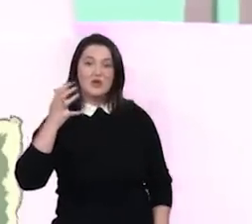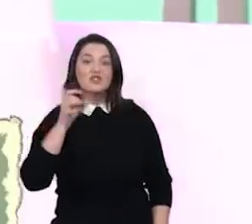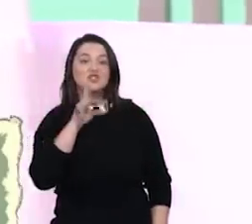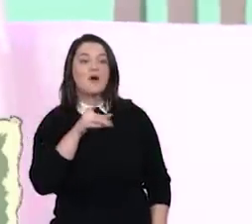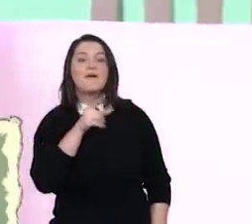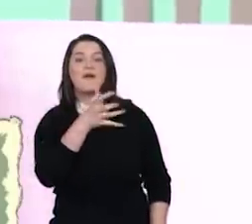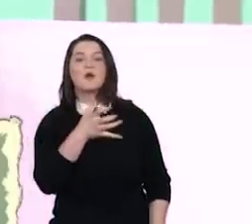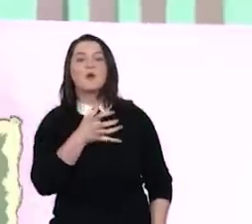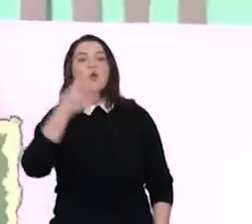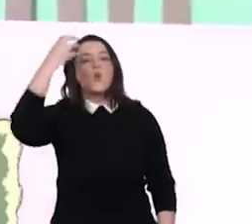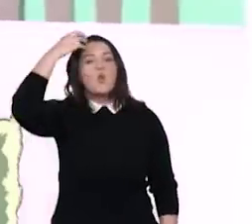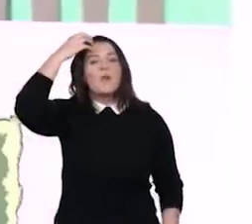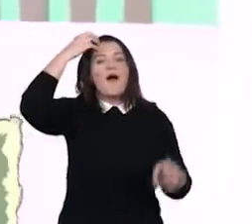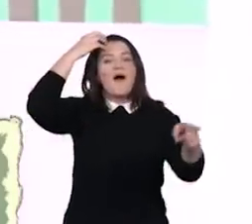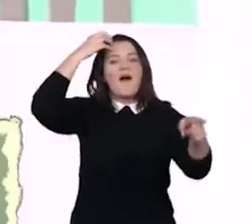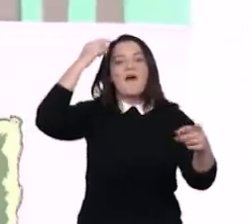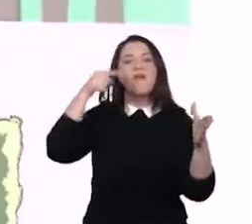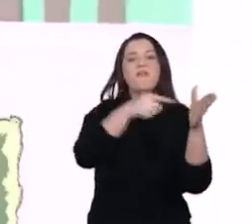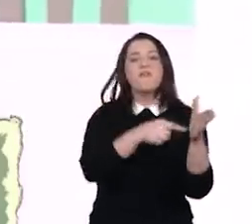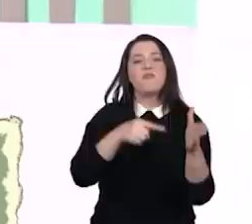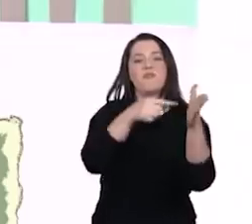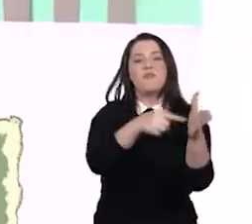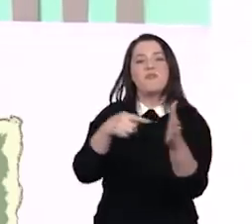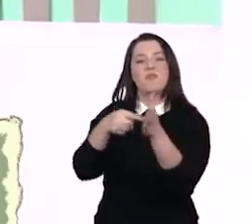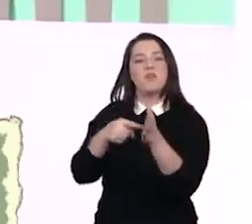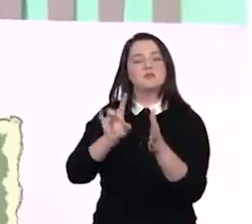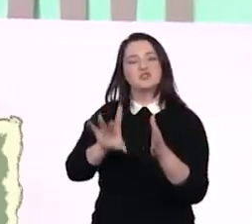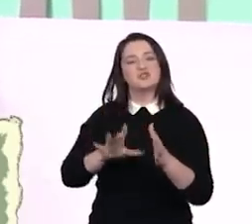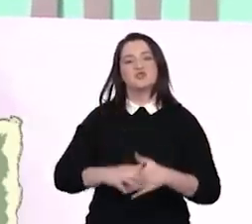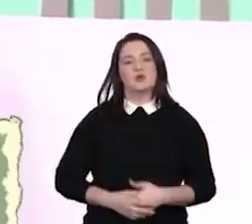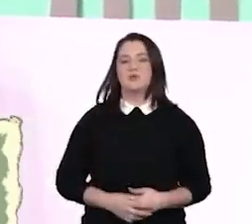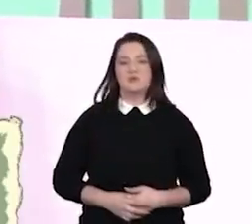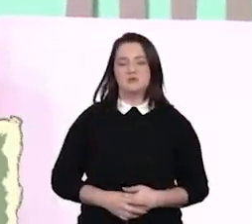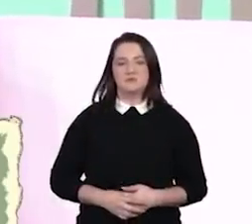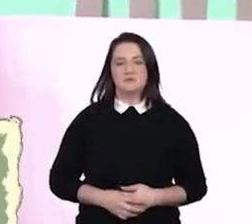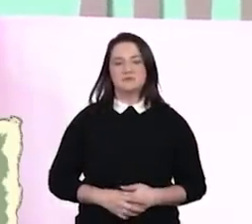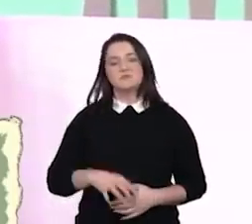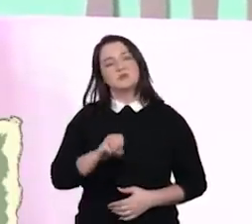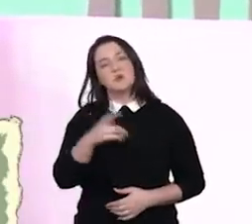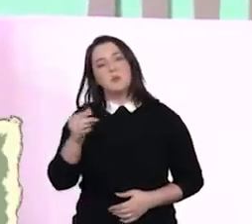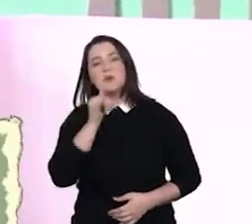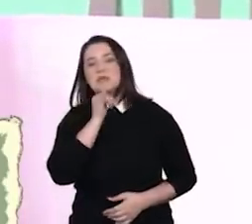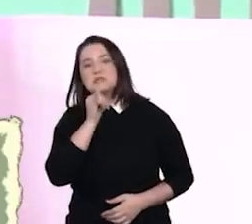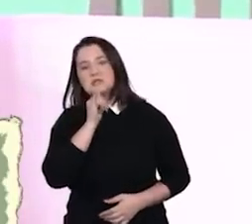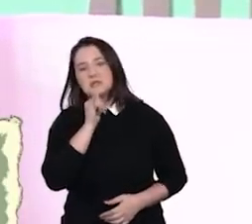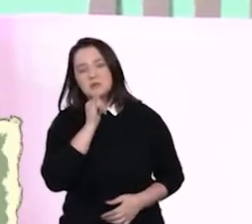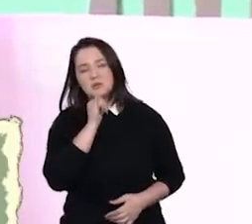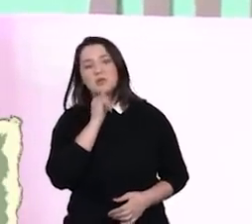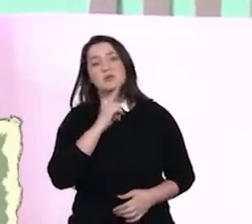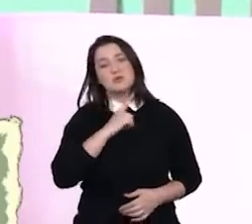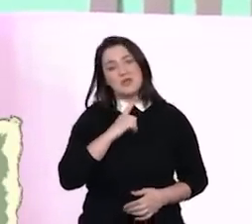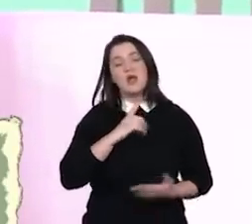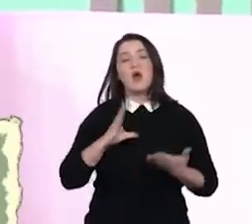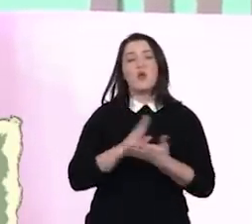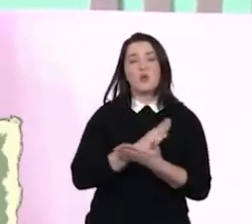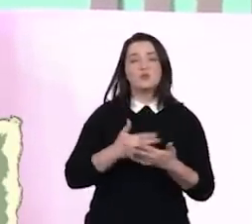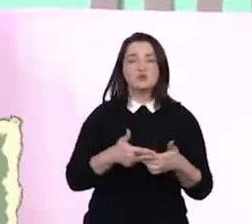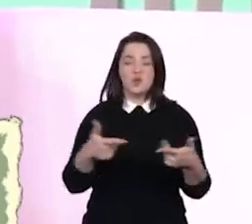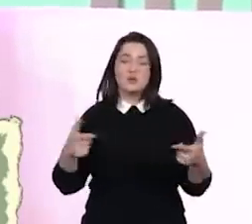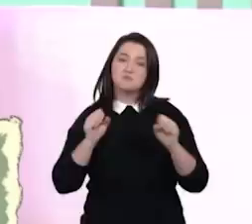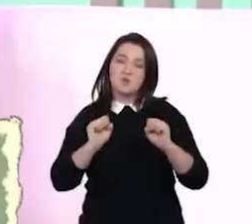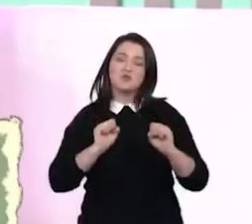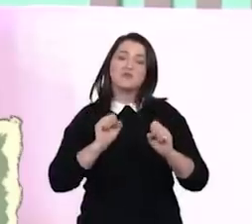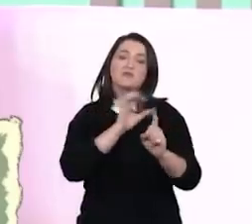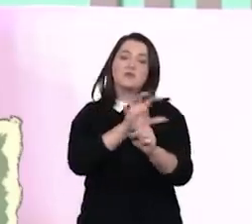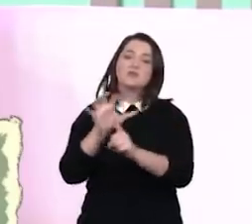quem é o responsável. Além disso, você pode, por exemplo, ter alguns fatores que podem influenciar, sim, para que o